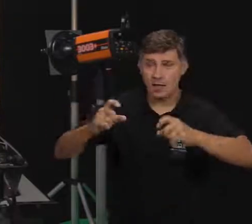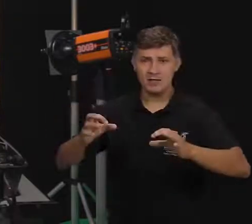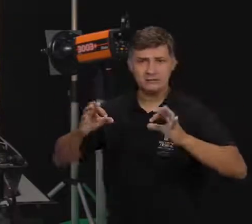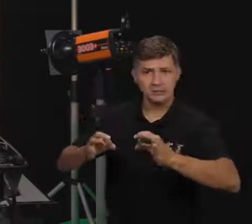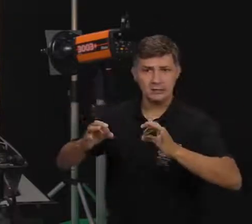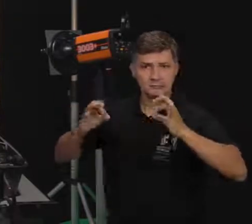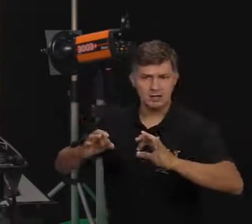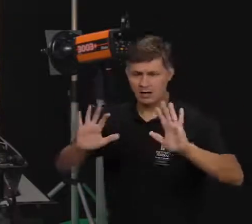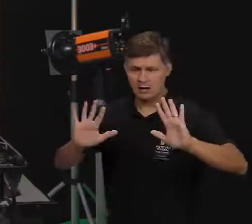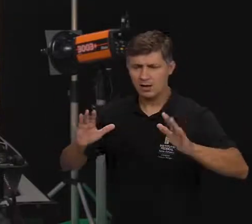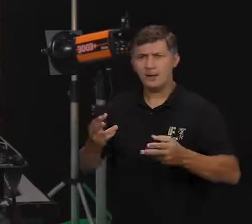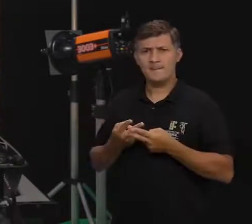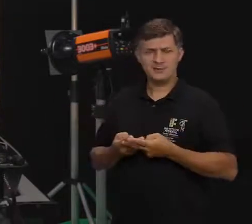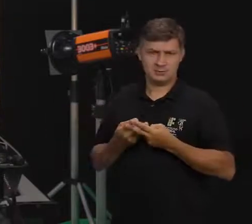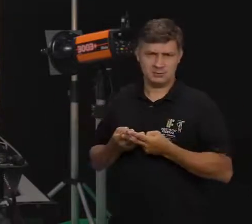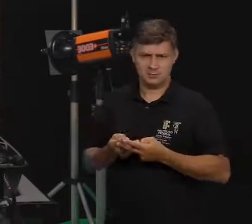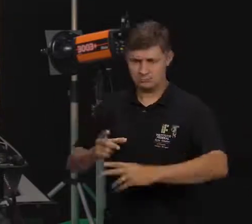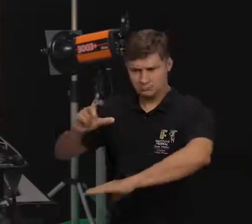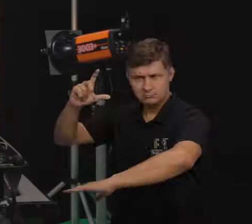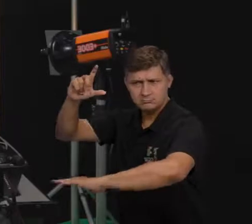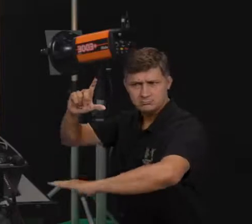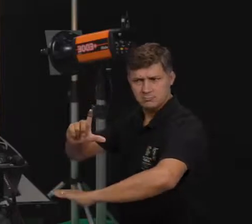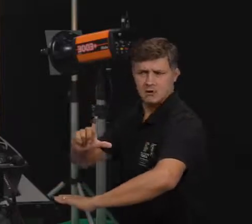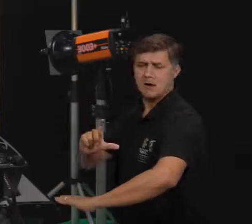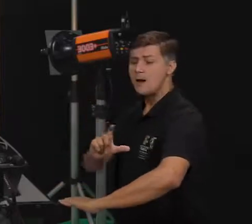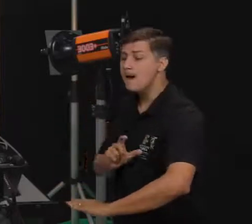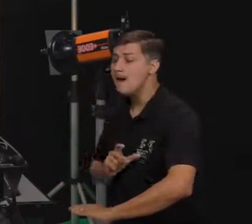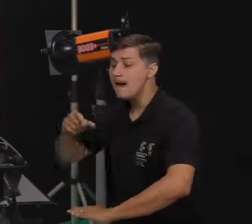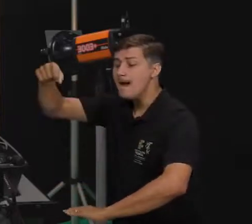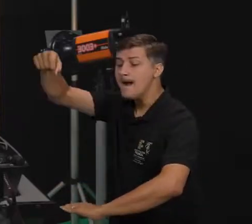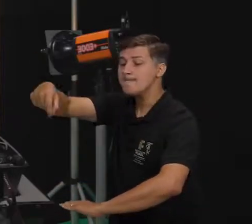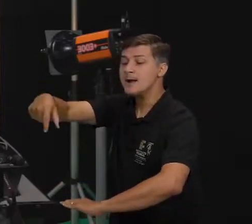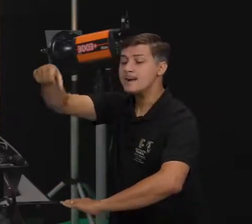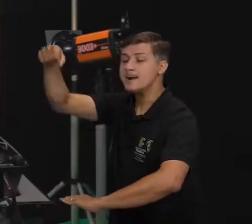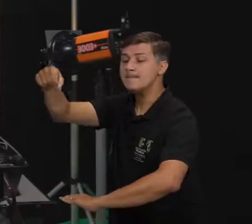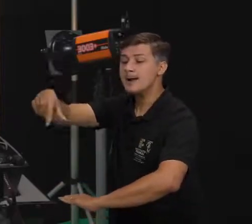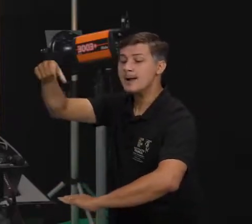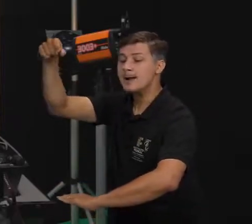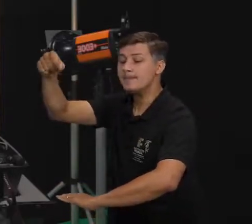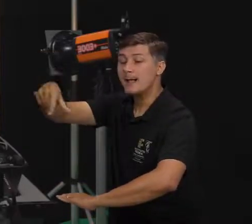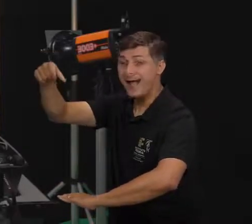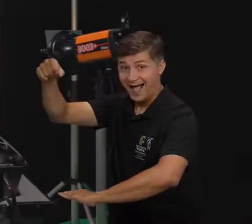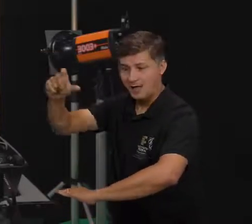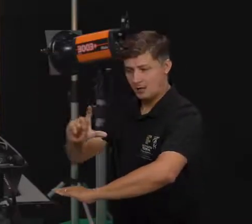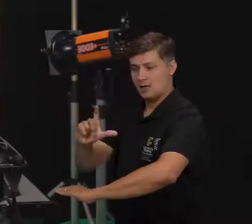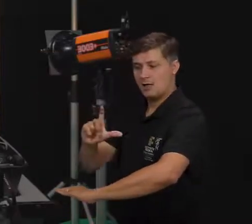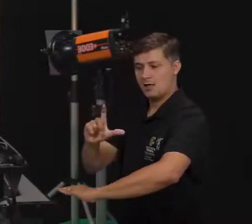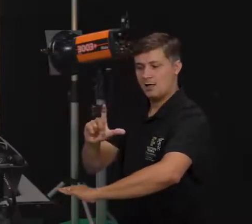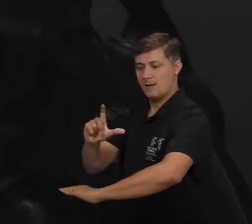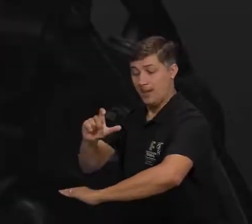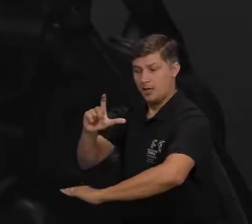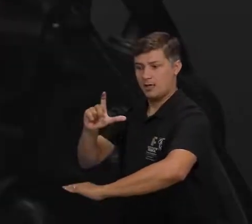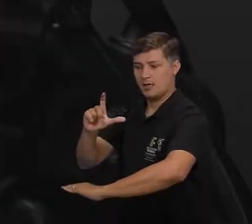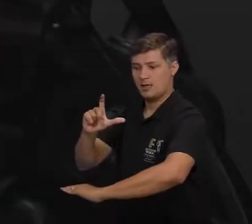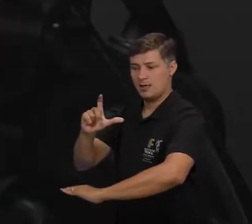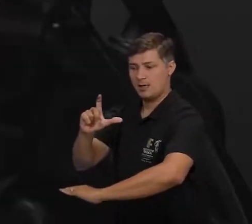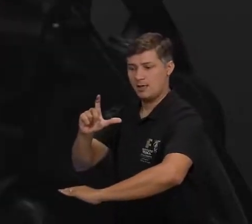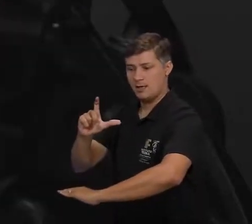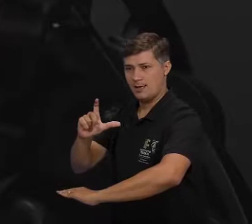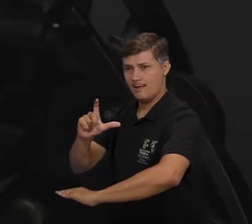que acertar, mas eu tenho que ser paciente, esperar, observar visualmente. A hora que a gotinha bateu na lâmina d'água, fez